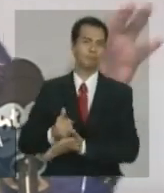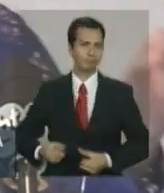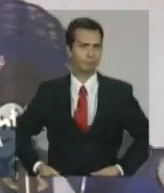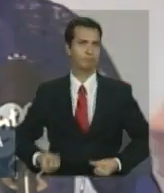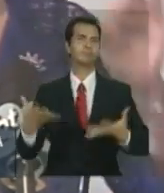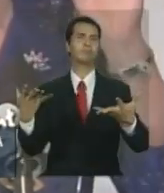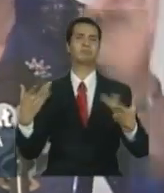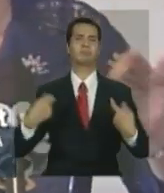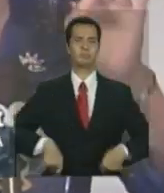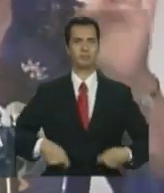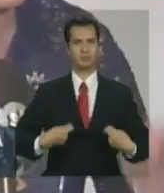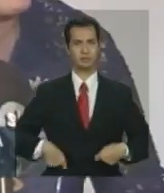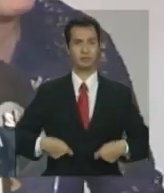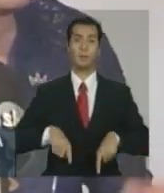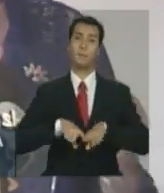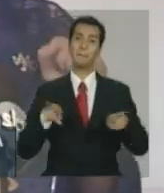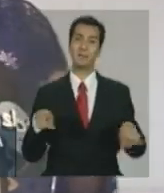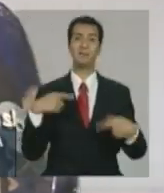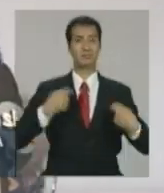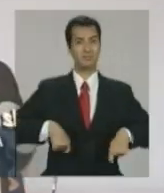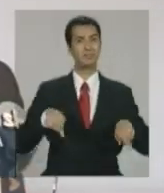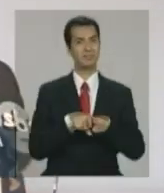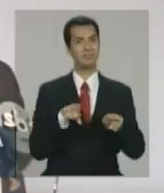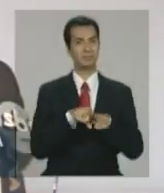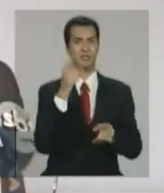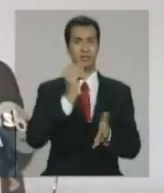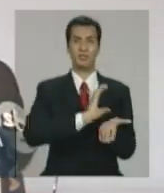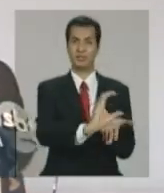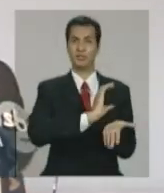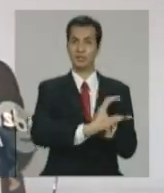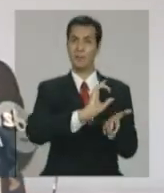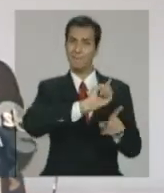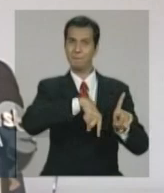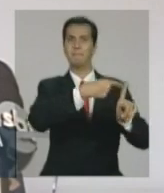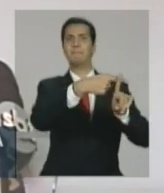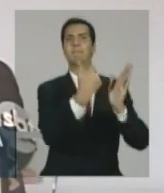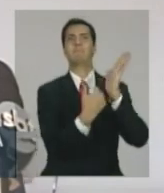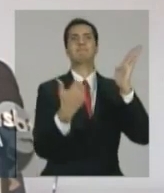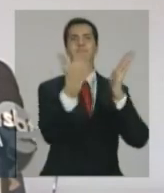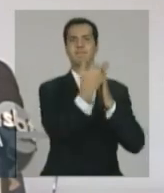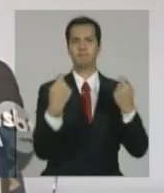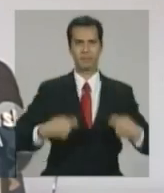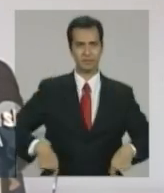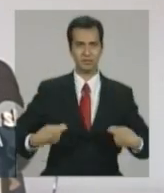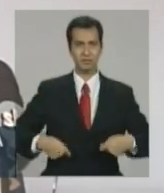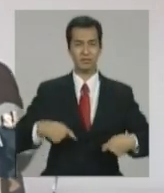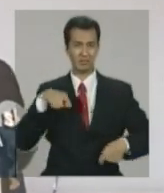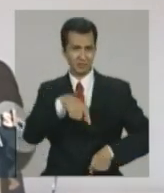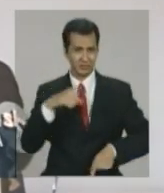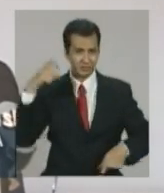É impossível? Não, não é. Outro dia, numa discussão que eu tive com os empresários,